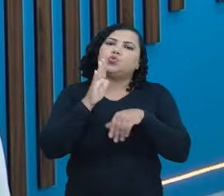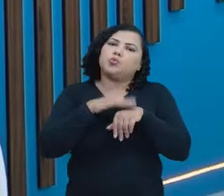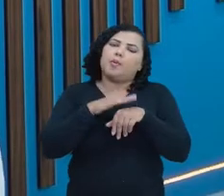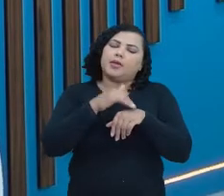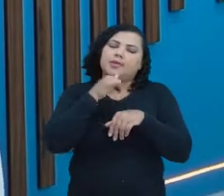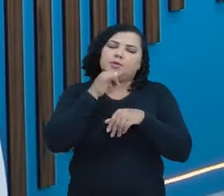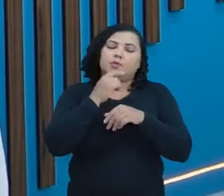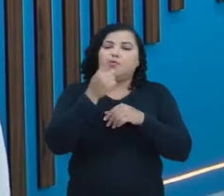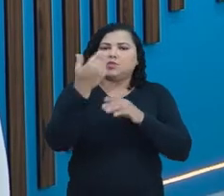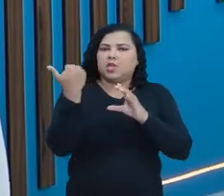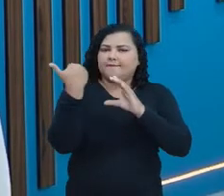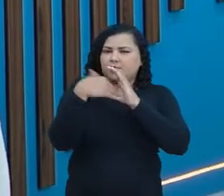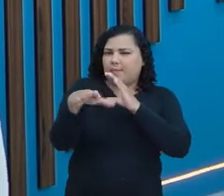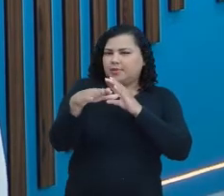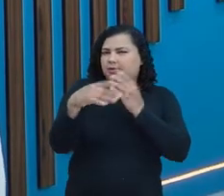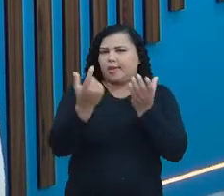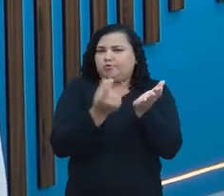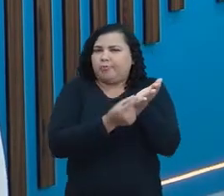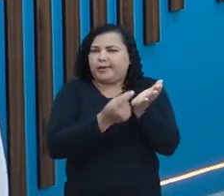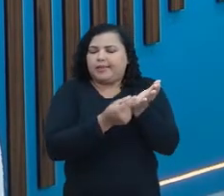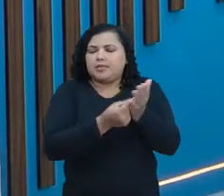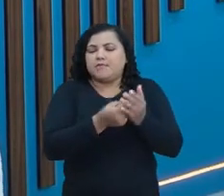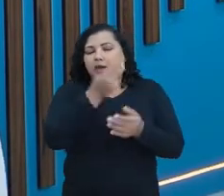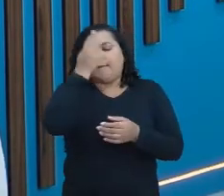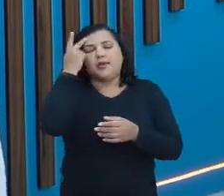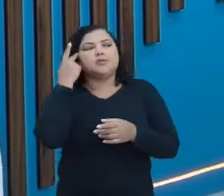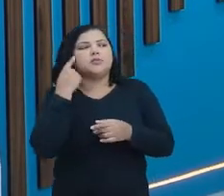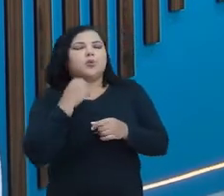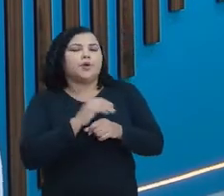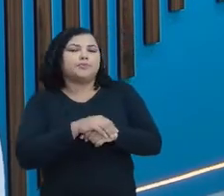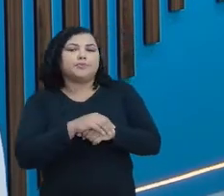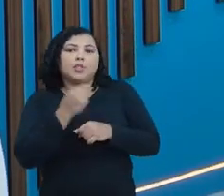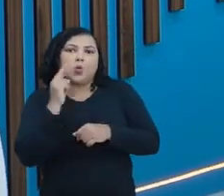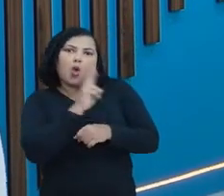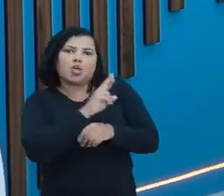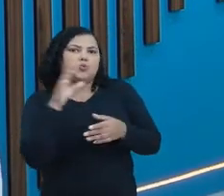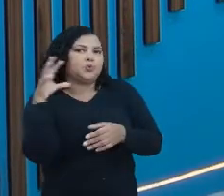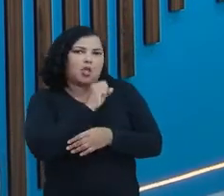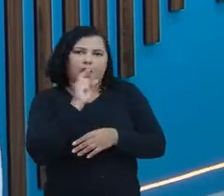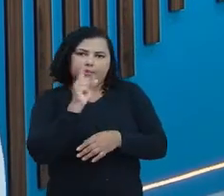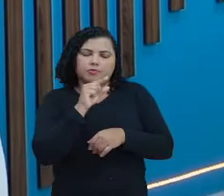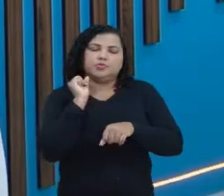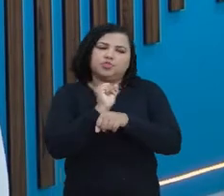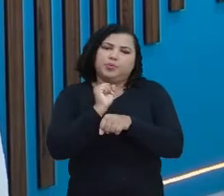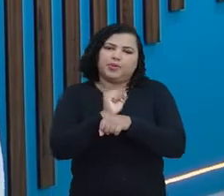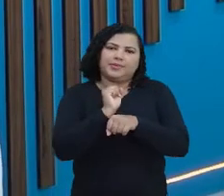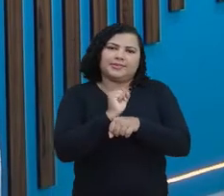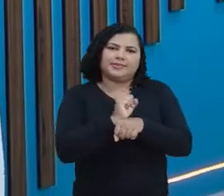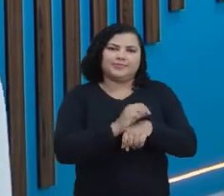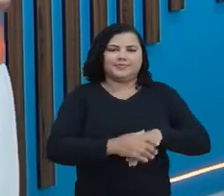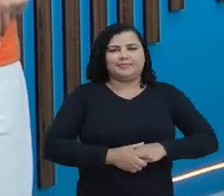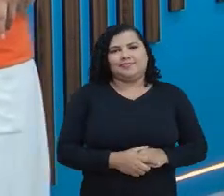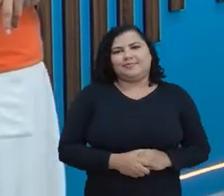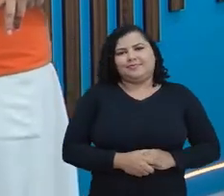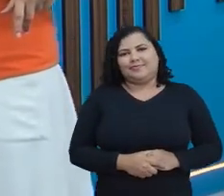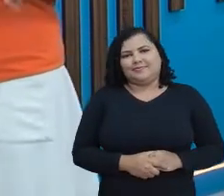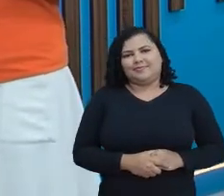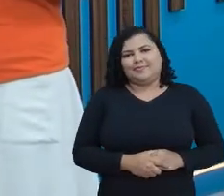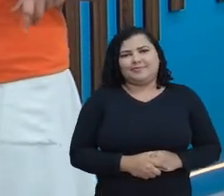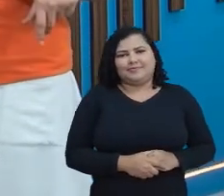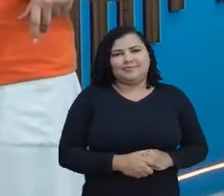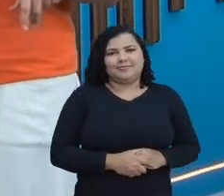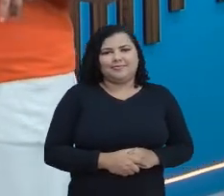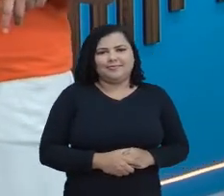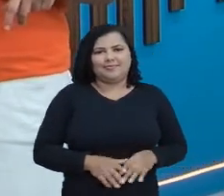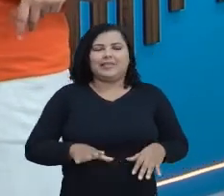esperando ali um tempo, que é um efeito que não acontece na vida, eu ia dizer na vida